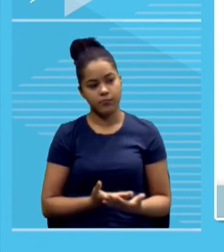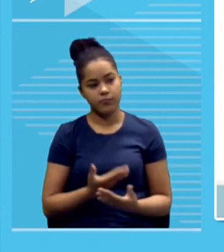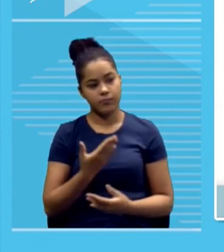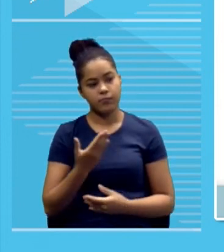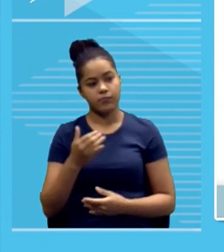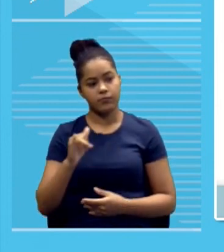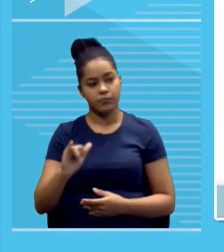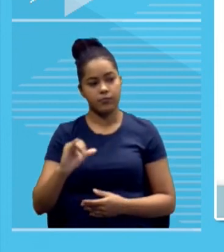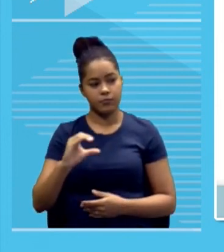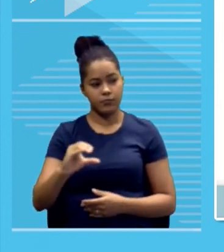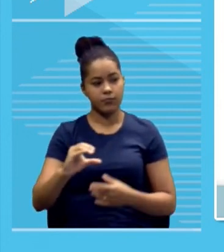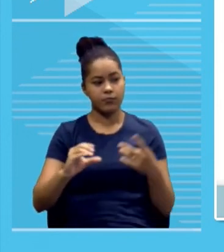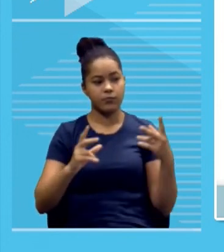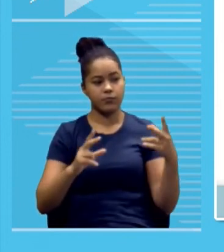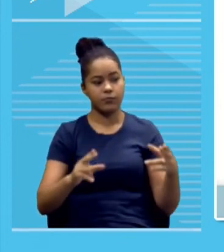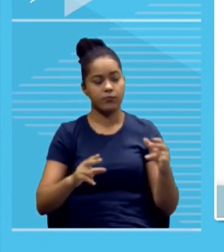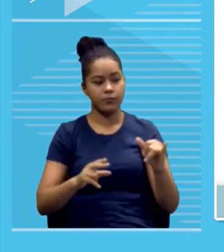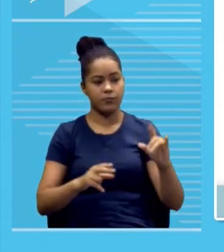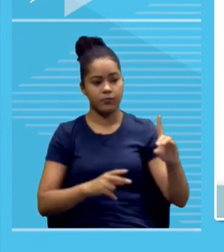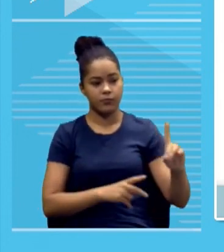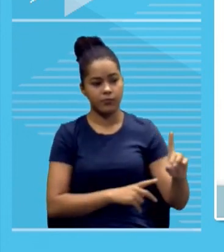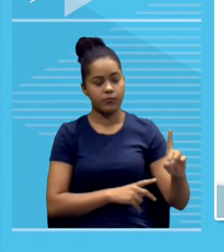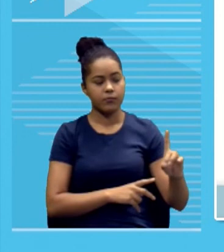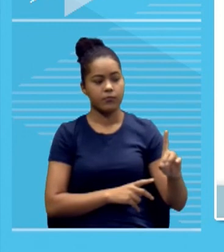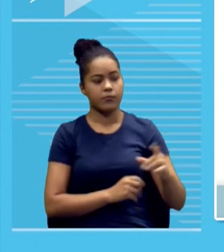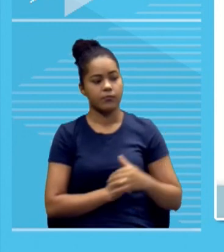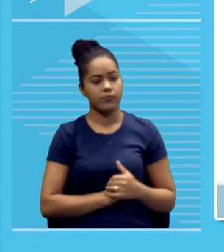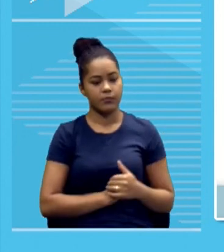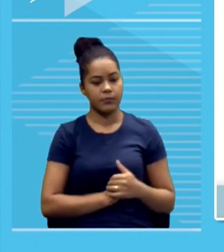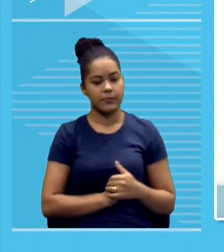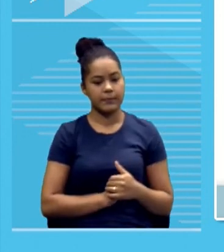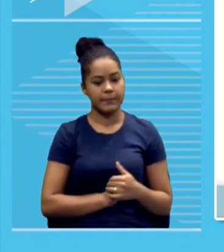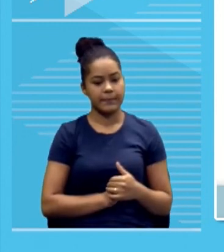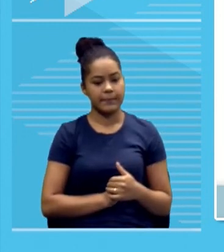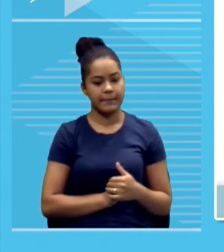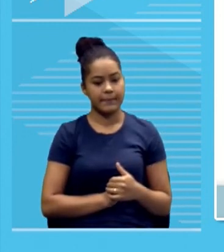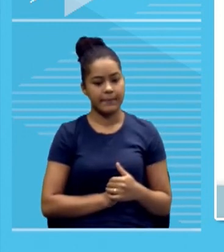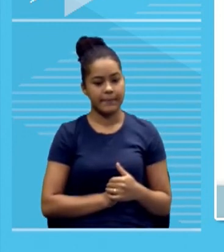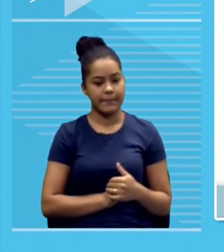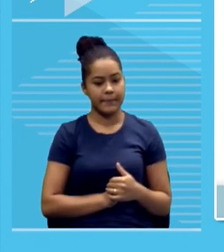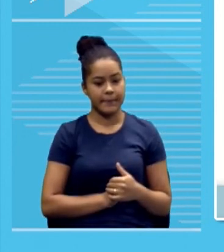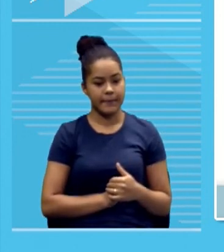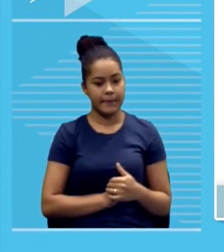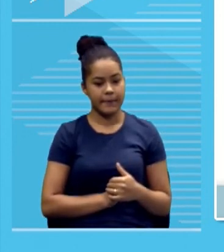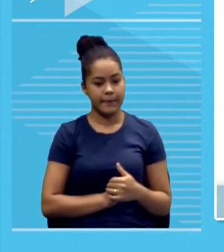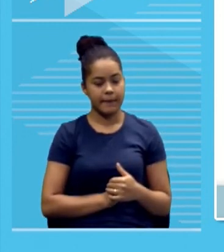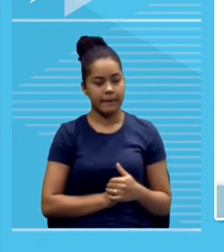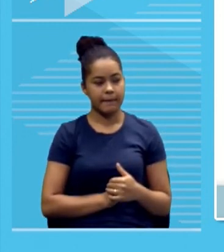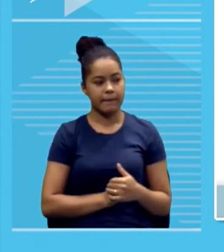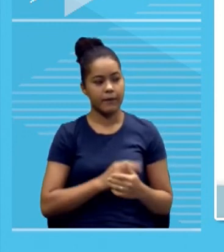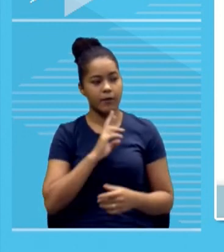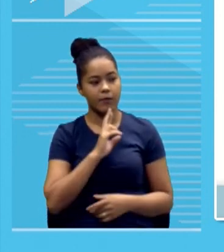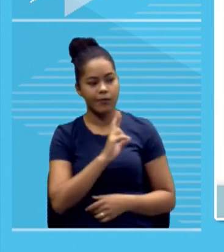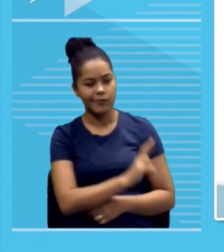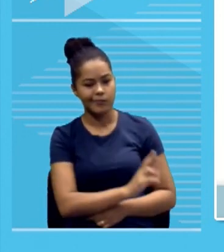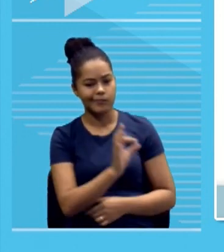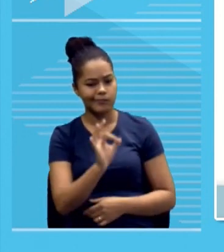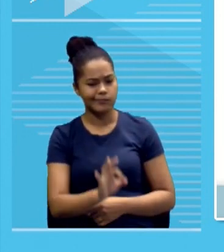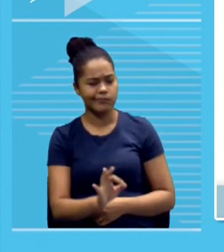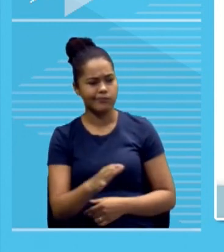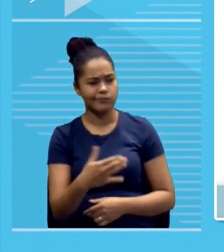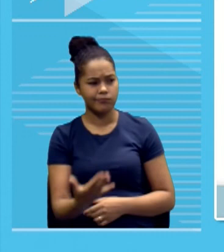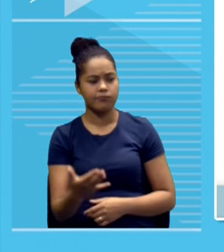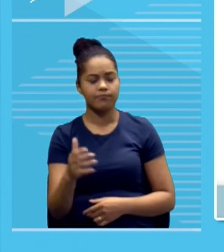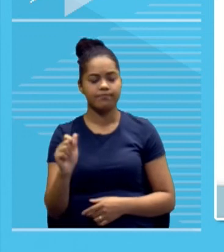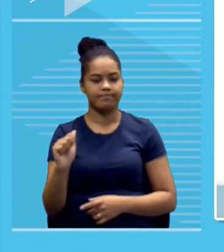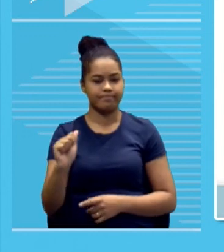Bom, corrente no ponto C acaba sendo igual a corrente no ponto D. Então, o nosso gabarito aqui, olha aí, já é a letra